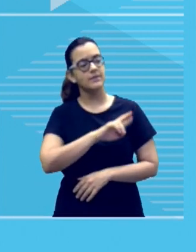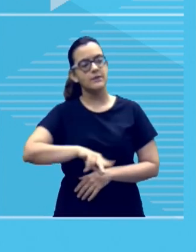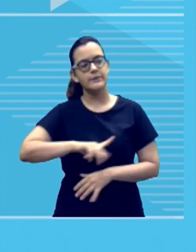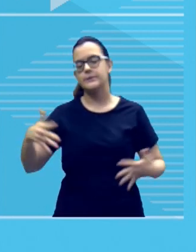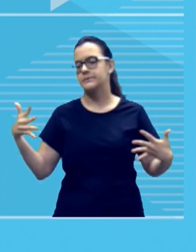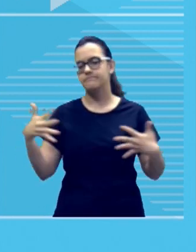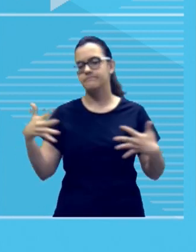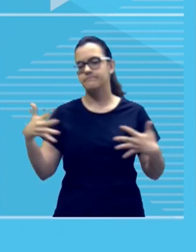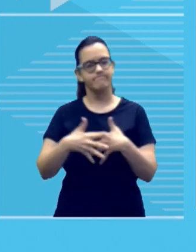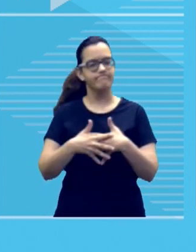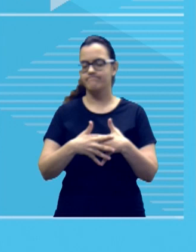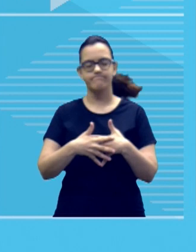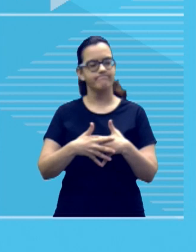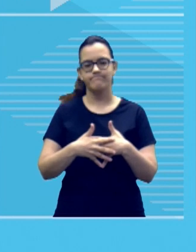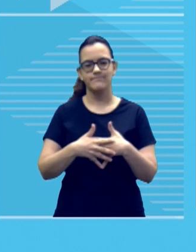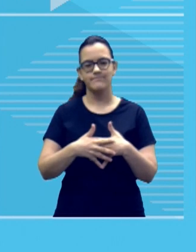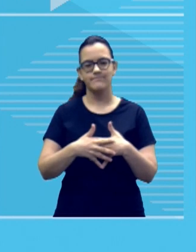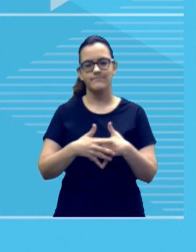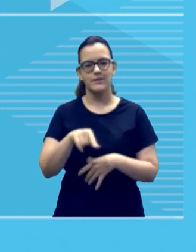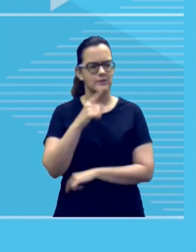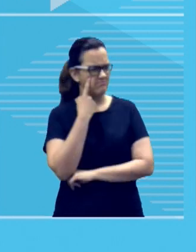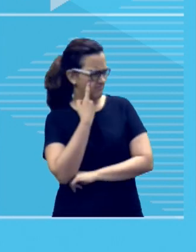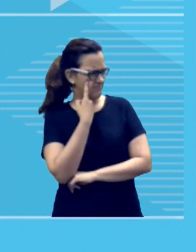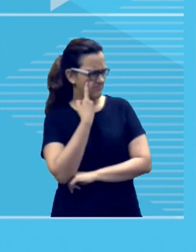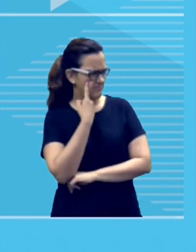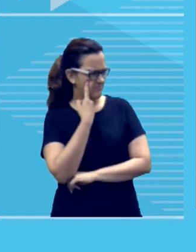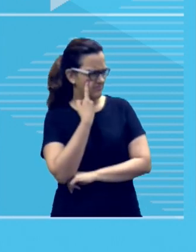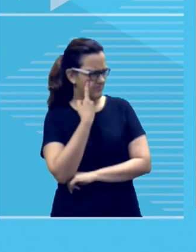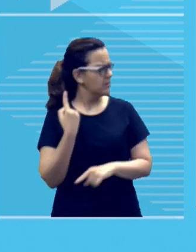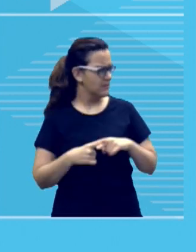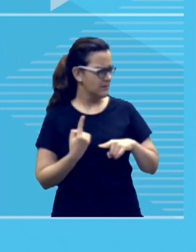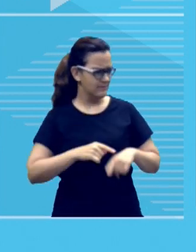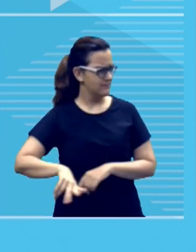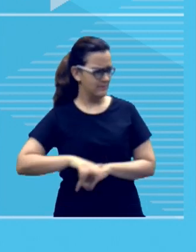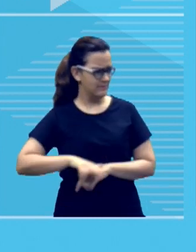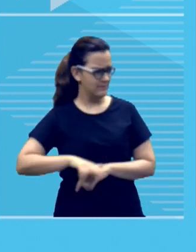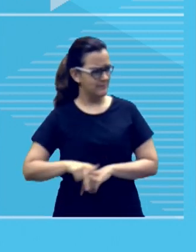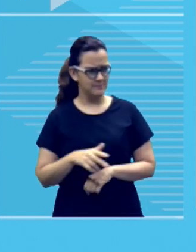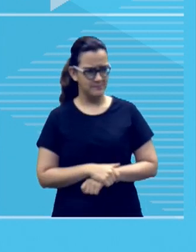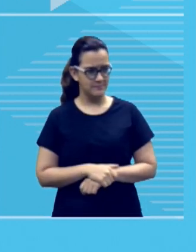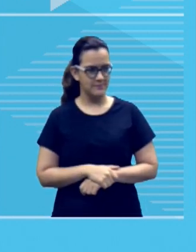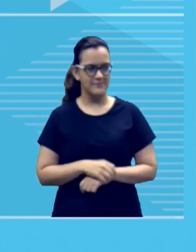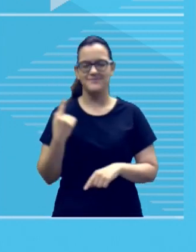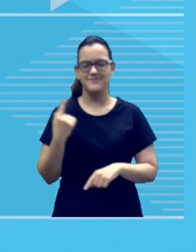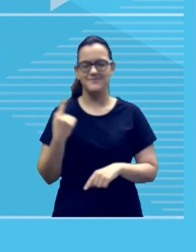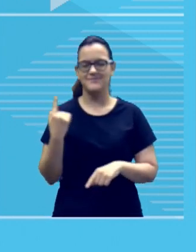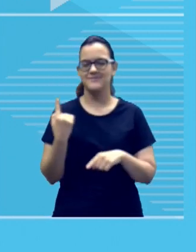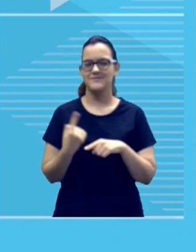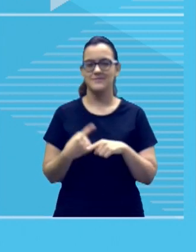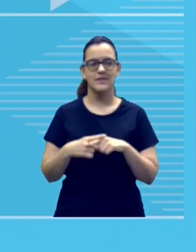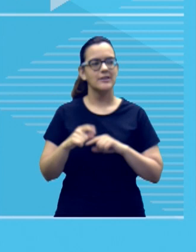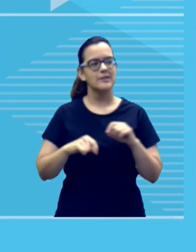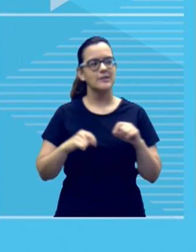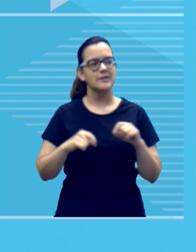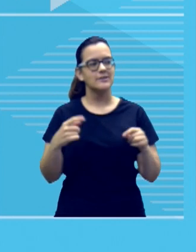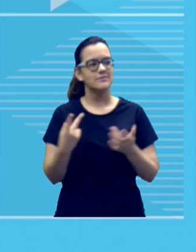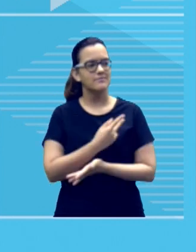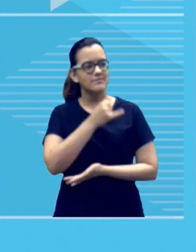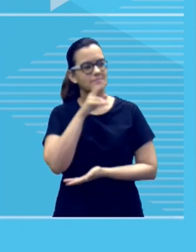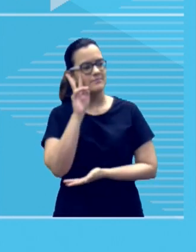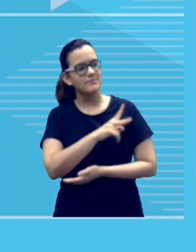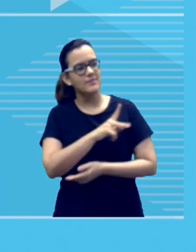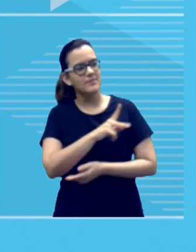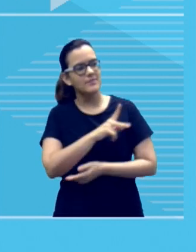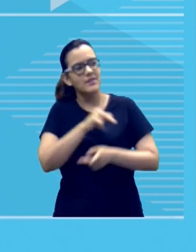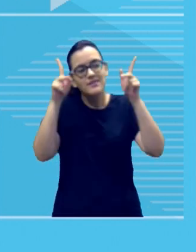não são porque muitos de vocês iriam marcar posição né mas aqui é o mesmo composto pessoal um composto não